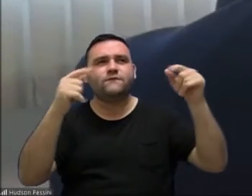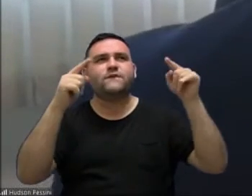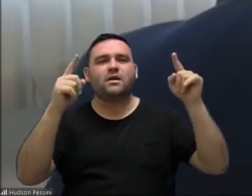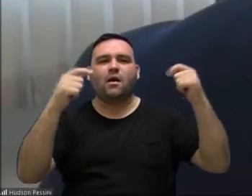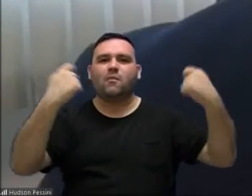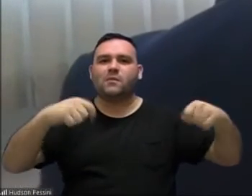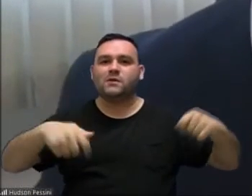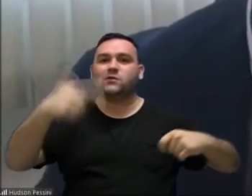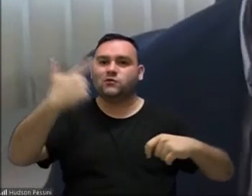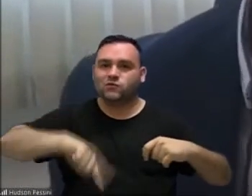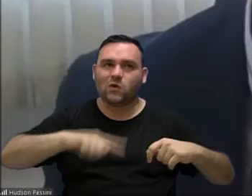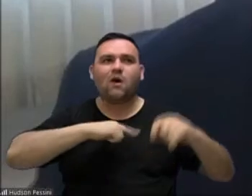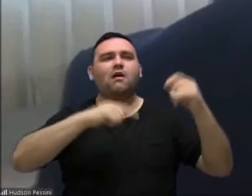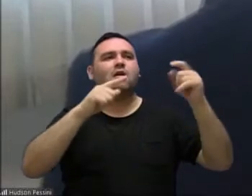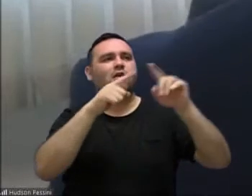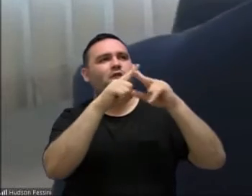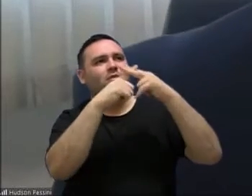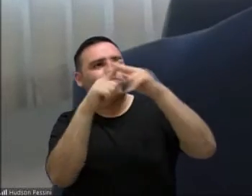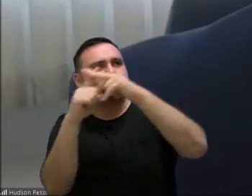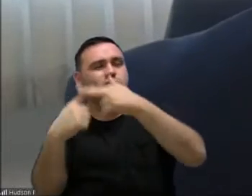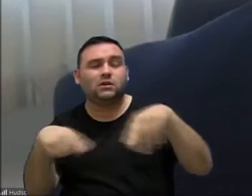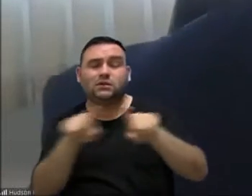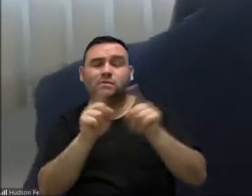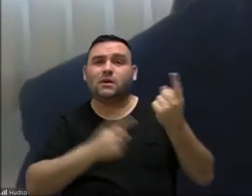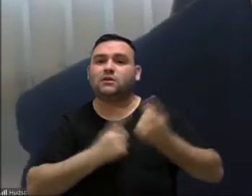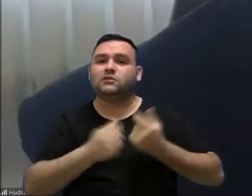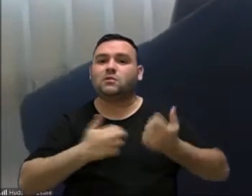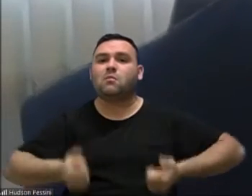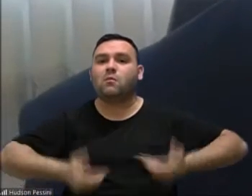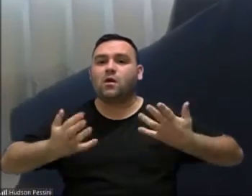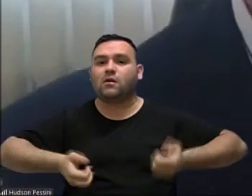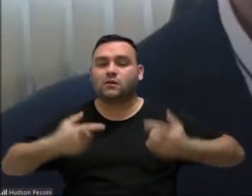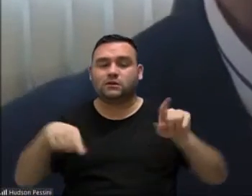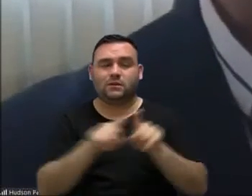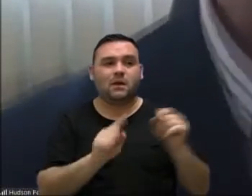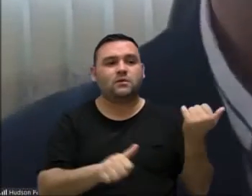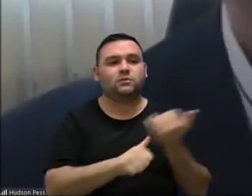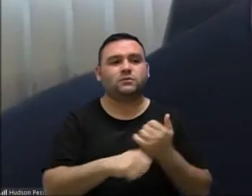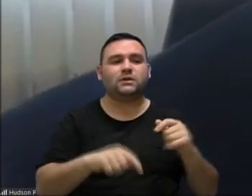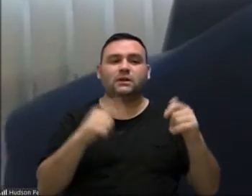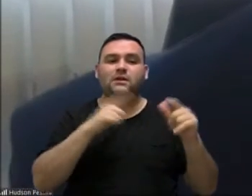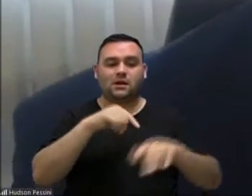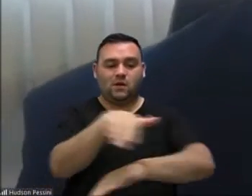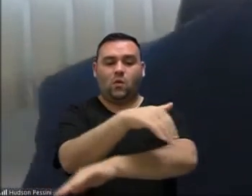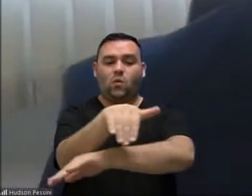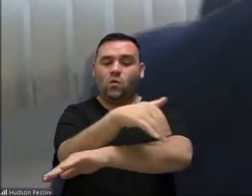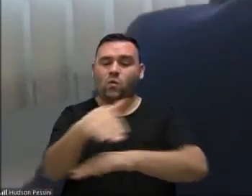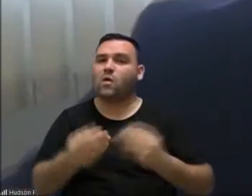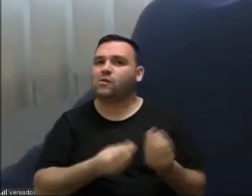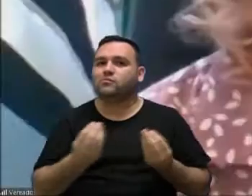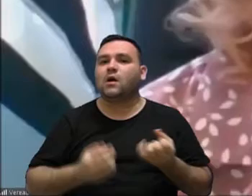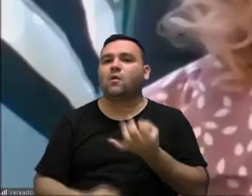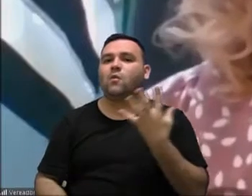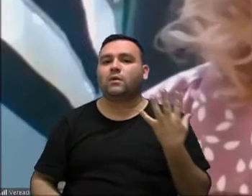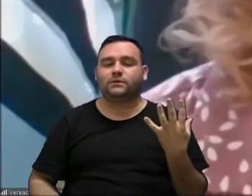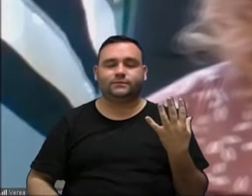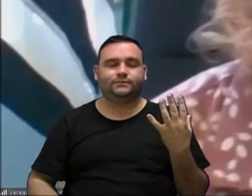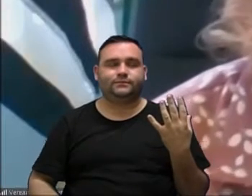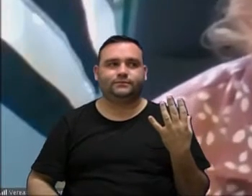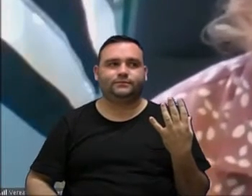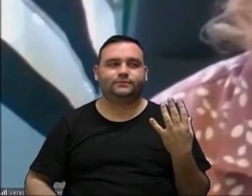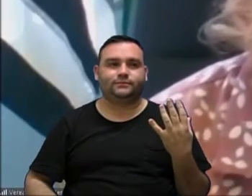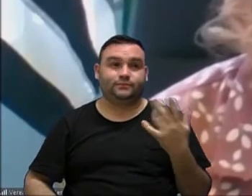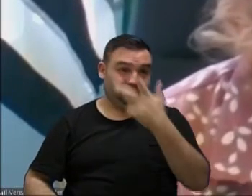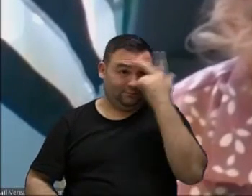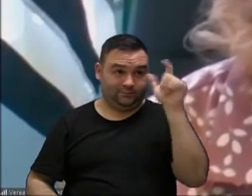fio nos prédios públicos municipais e quanto que se gasta em reposição de fio nas vias públicas eu tenho dado vereador